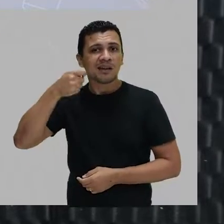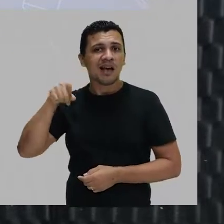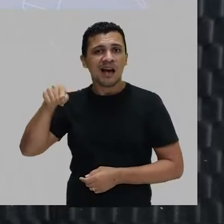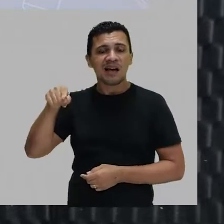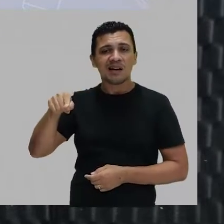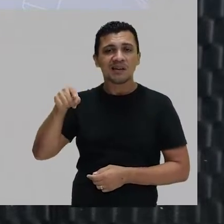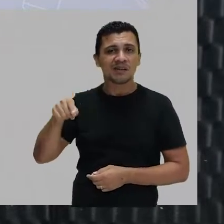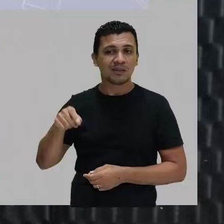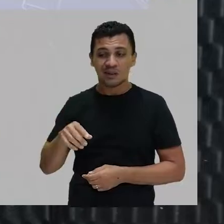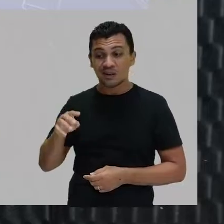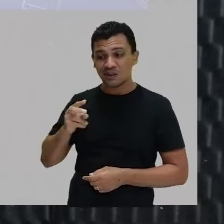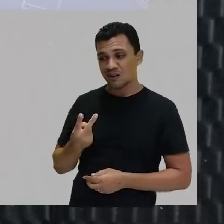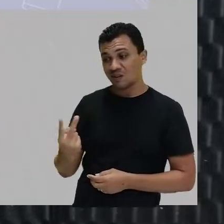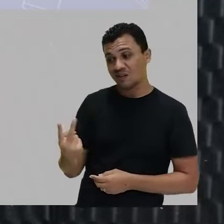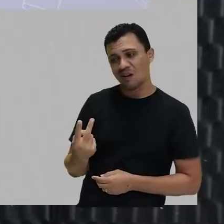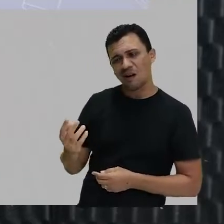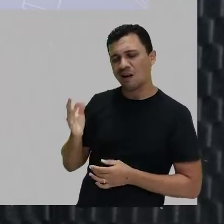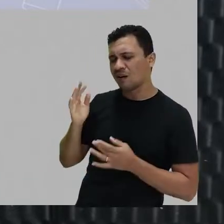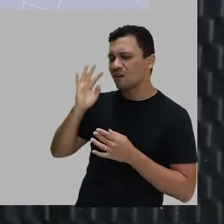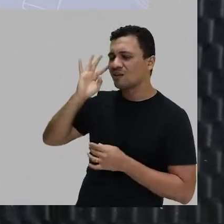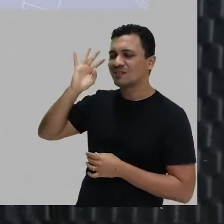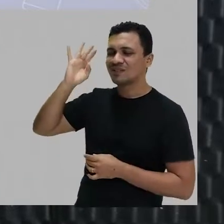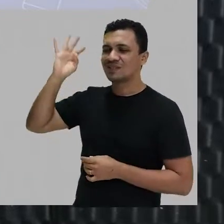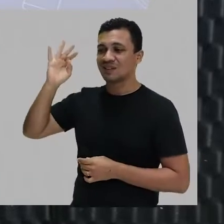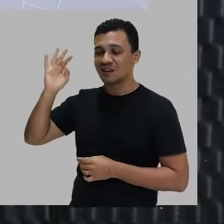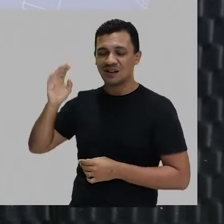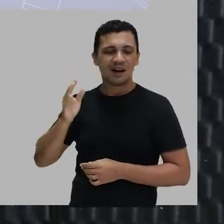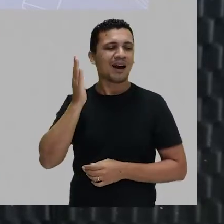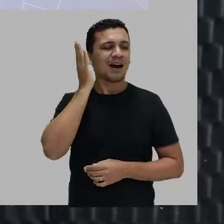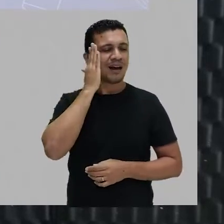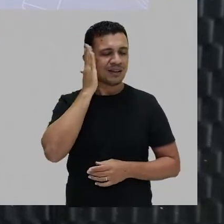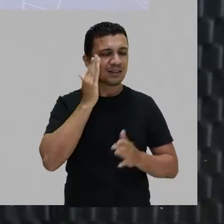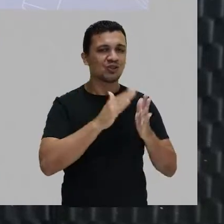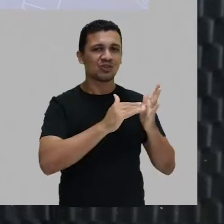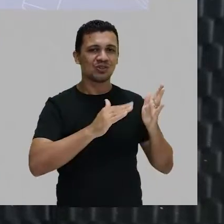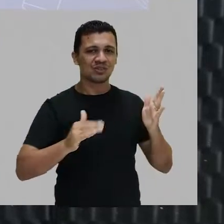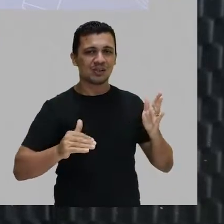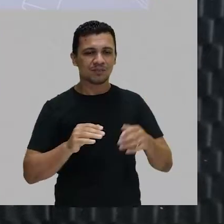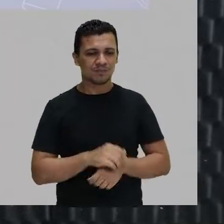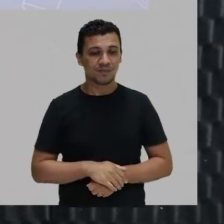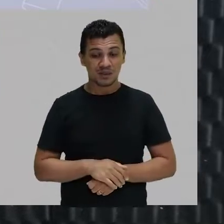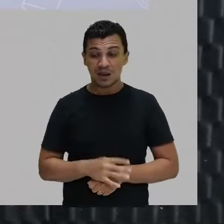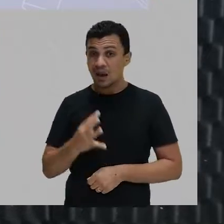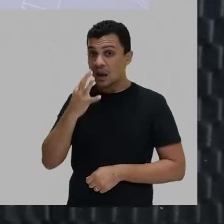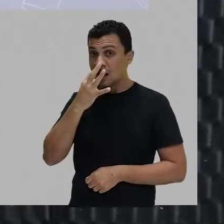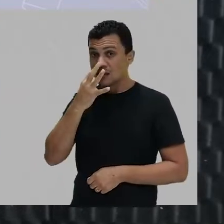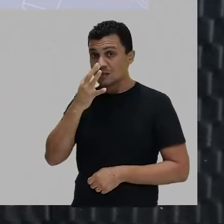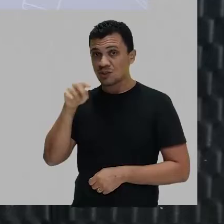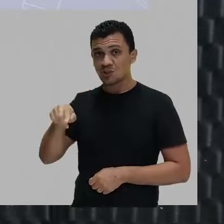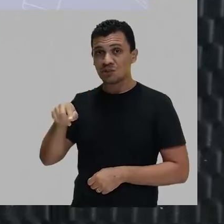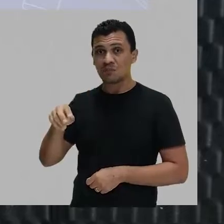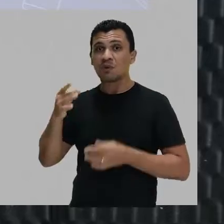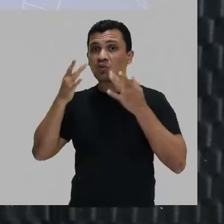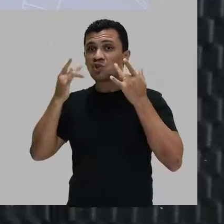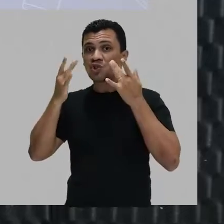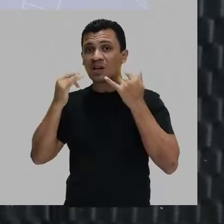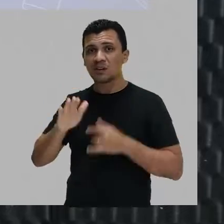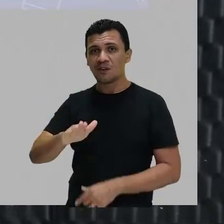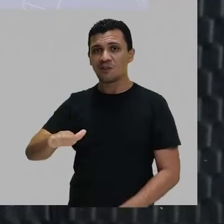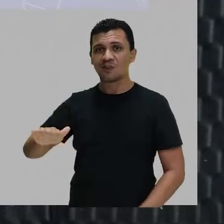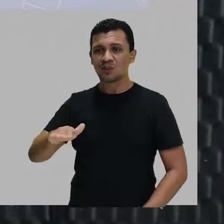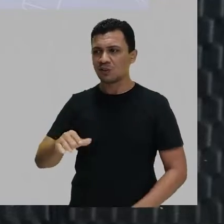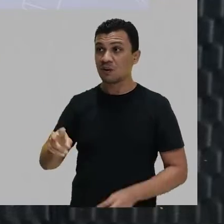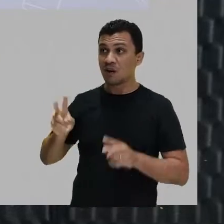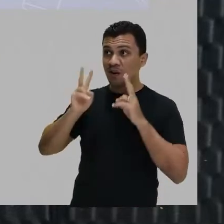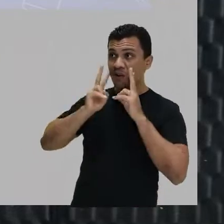ela. Agora eu entendi o que é estética. Então vamos lá, vamos tentar outra. Eu vou assistir um espetáculo infantil. Quando eu cheguei, tinha um cenário gigantesco,